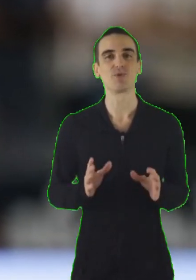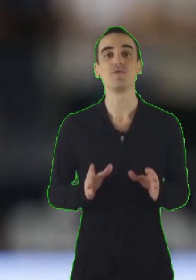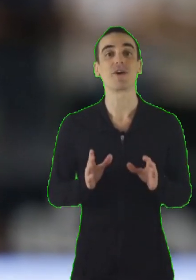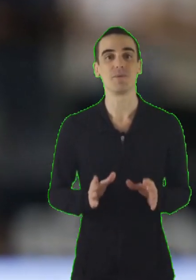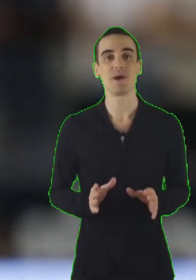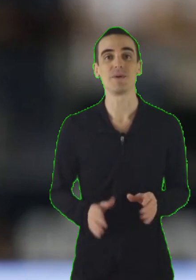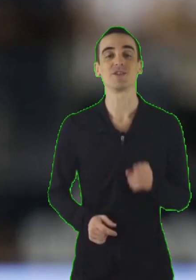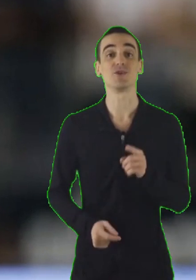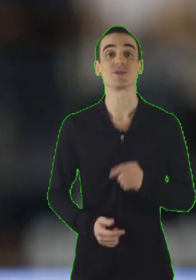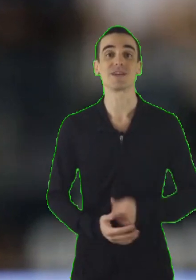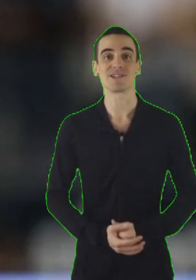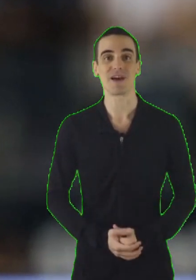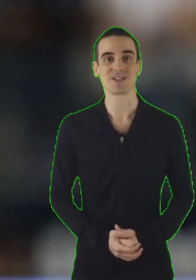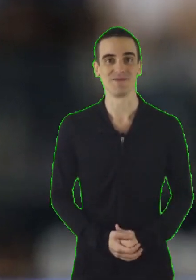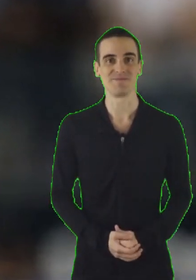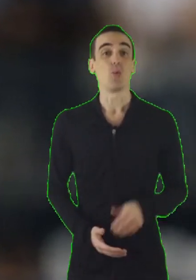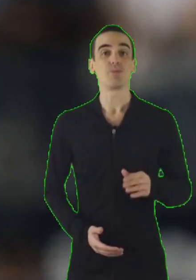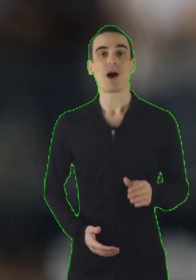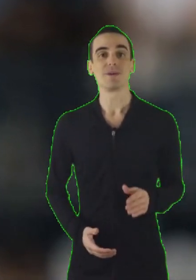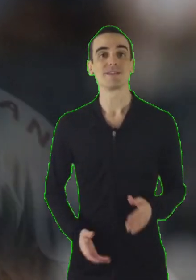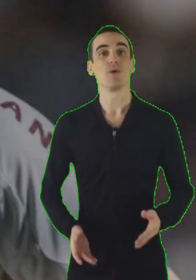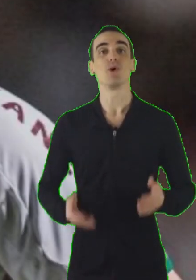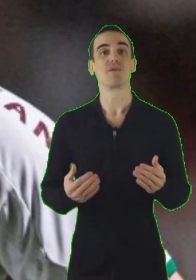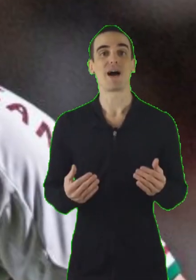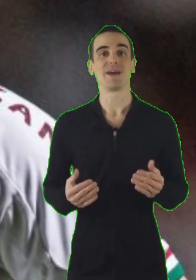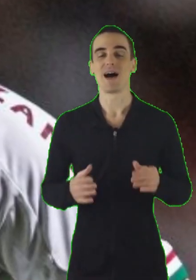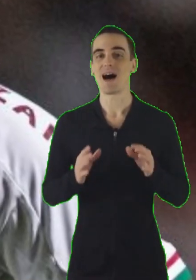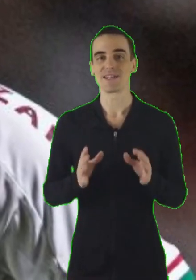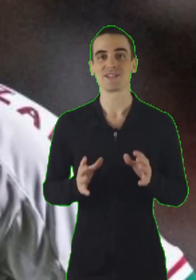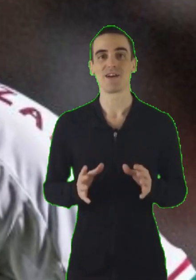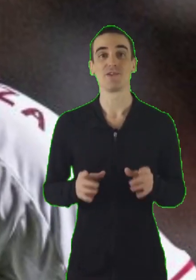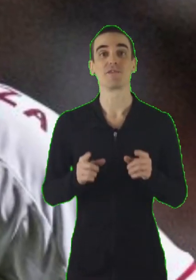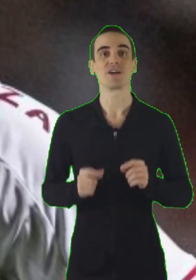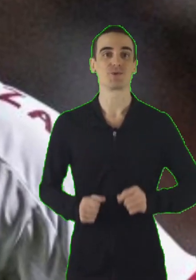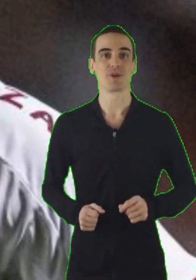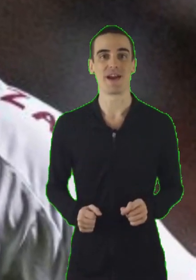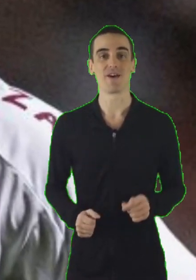nos comentários. Se inscreva no canal, pois a qualquer momento te atualizo com mais novidades sobre o Cruzeiro.